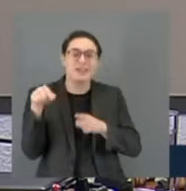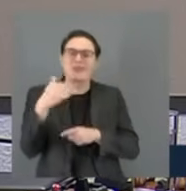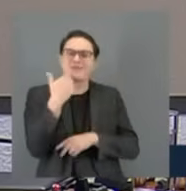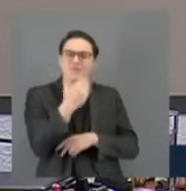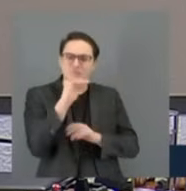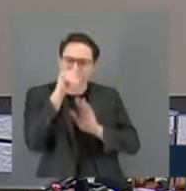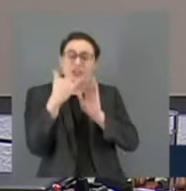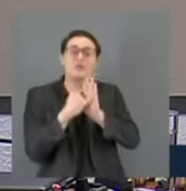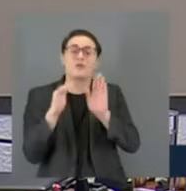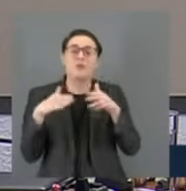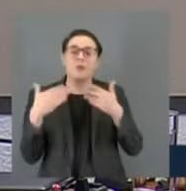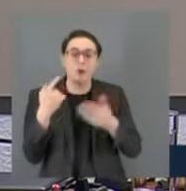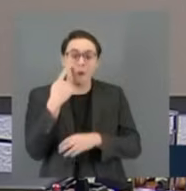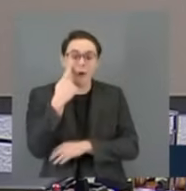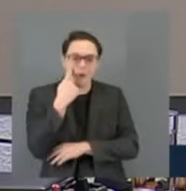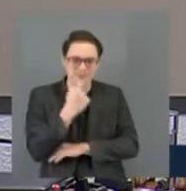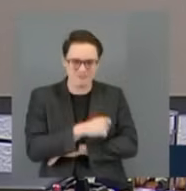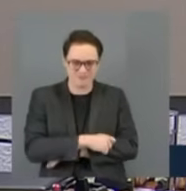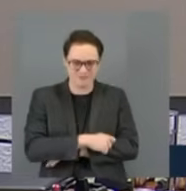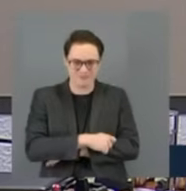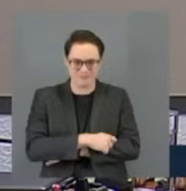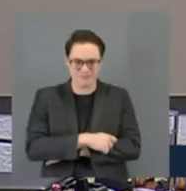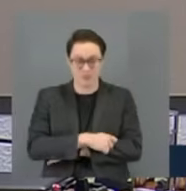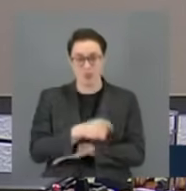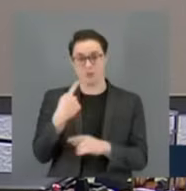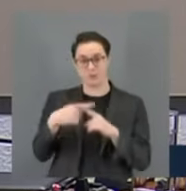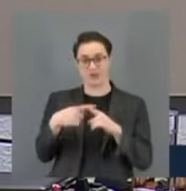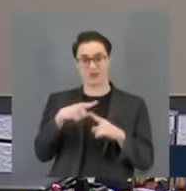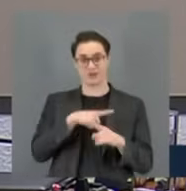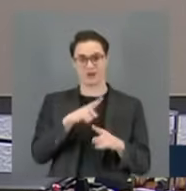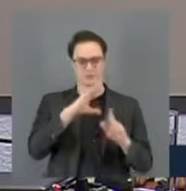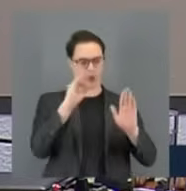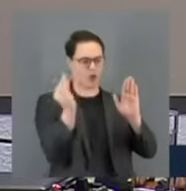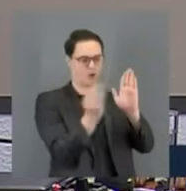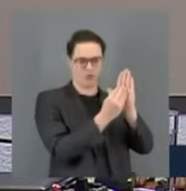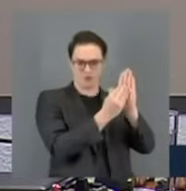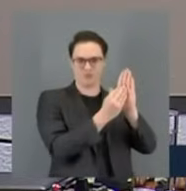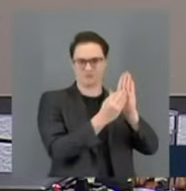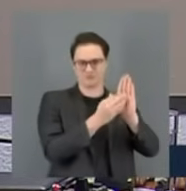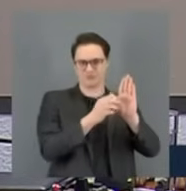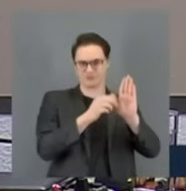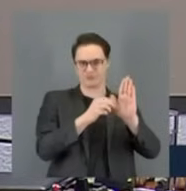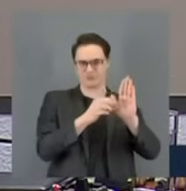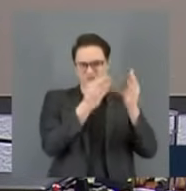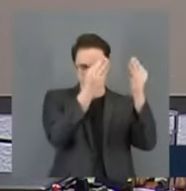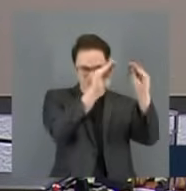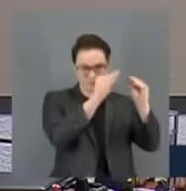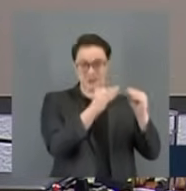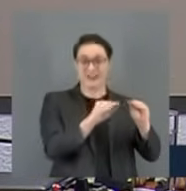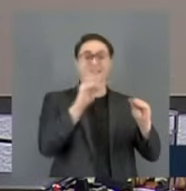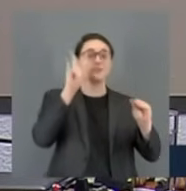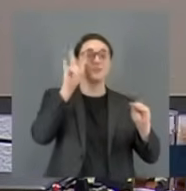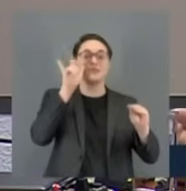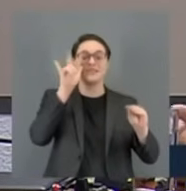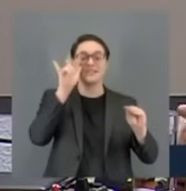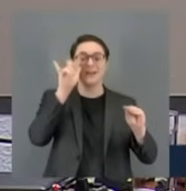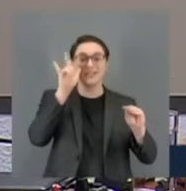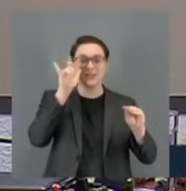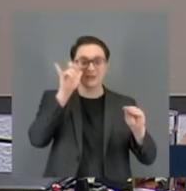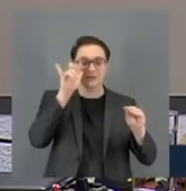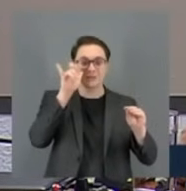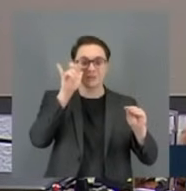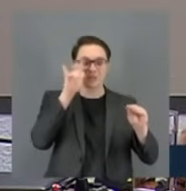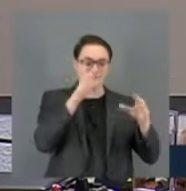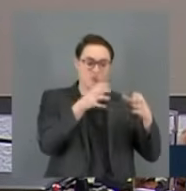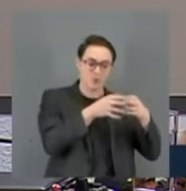conta no Twitter. Era uma publicação feita no Instagram, do mesmo movimento,